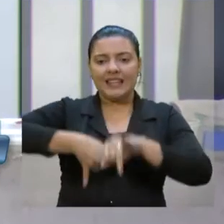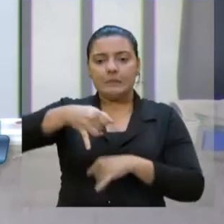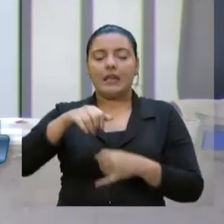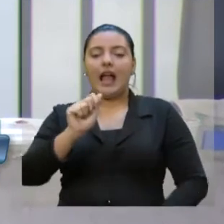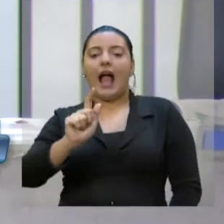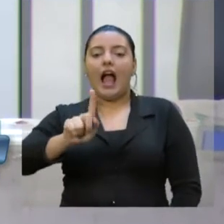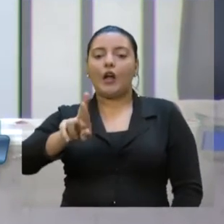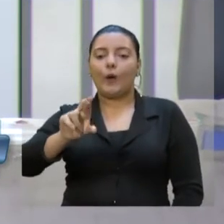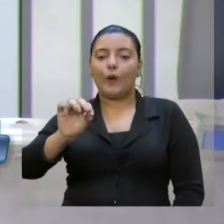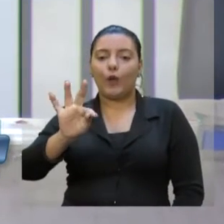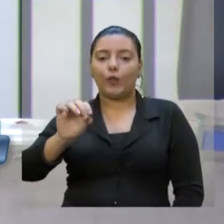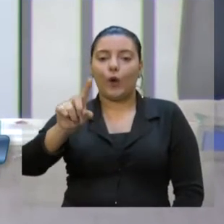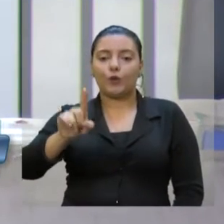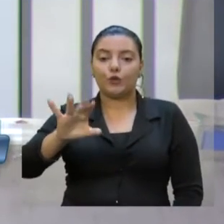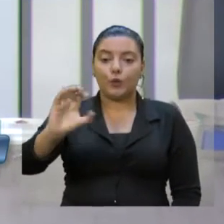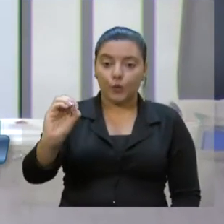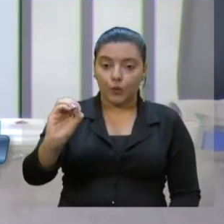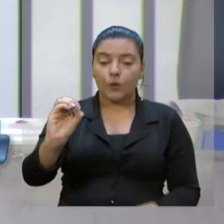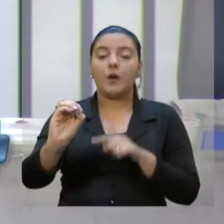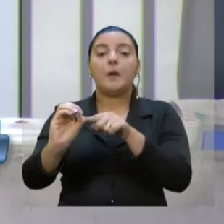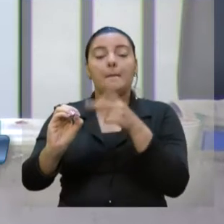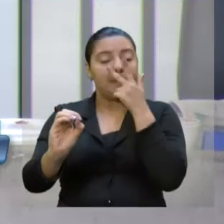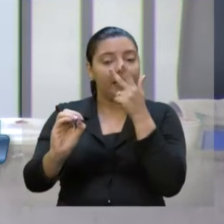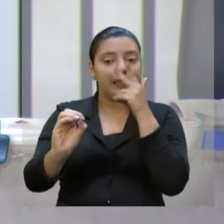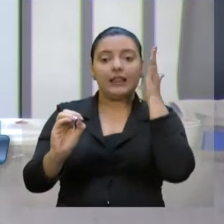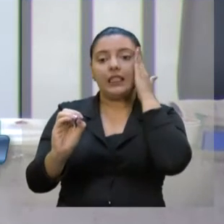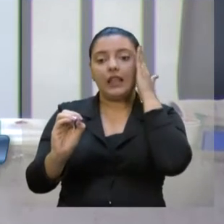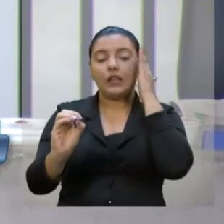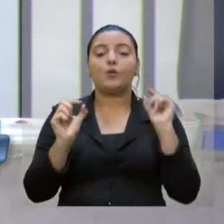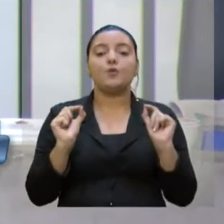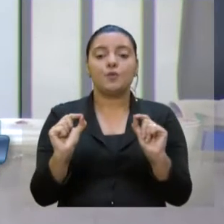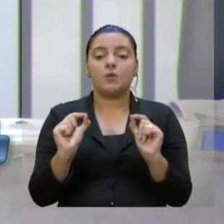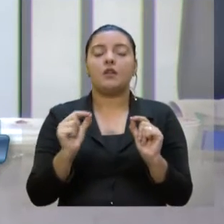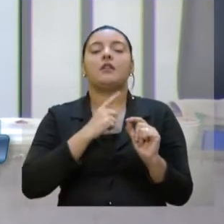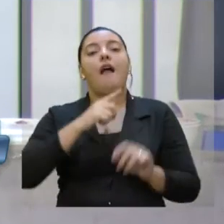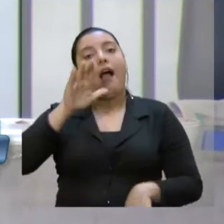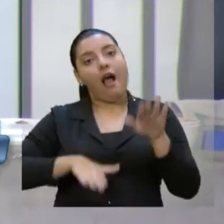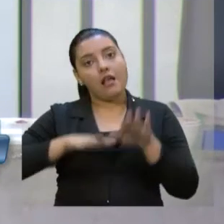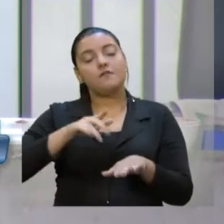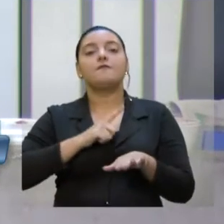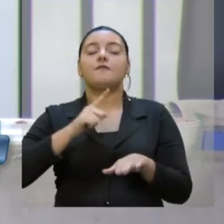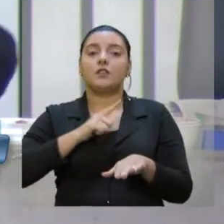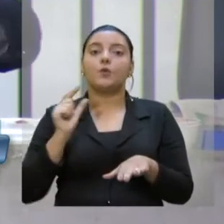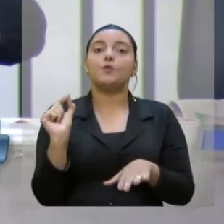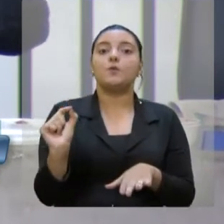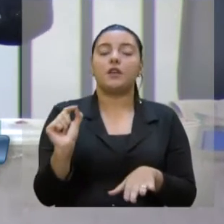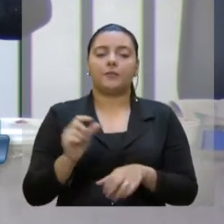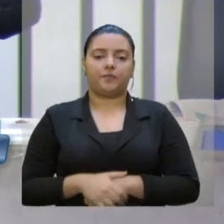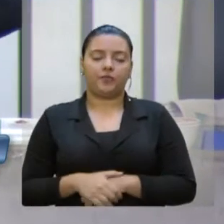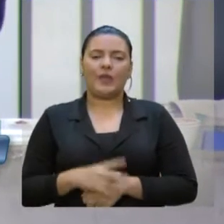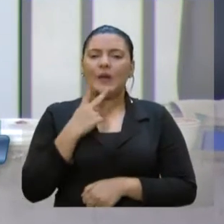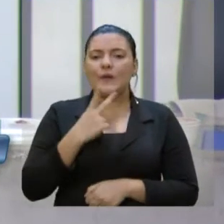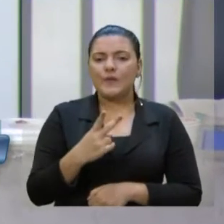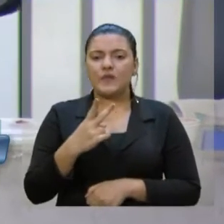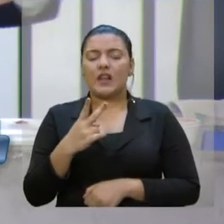para nós, a sociedade, para entender que muitas vezes, eu não vou falar nem